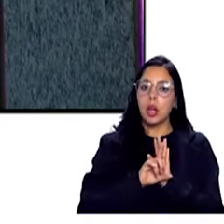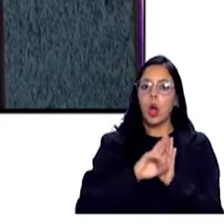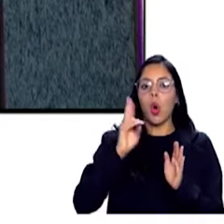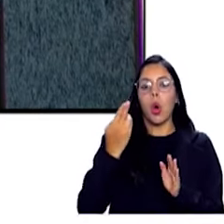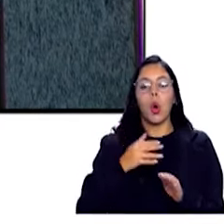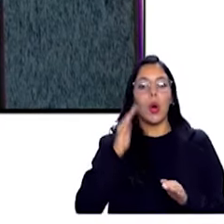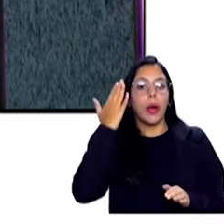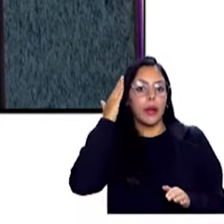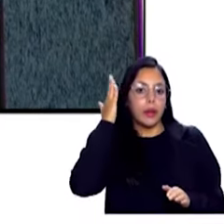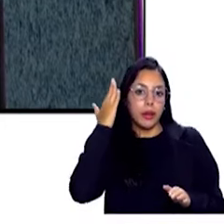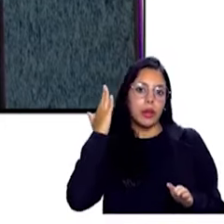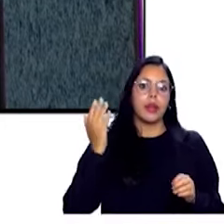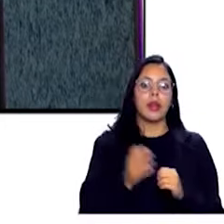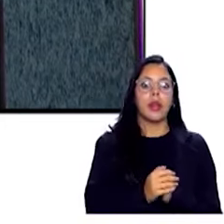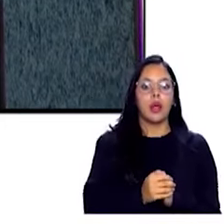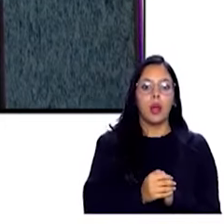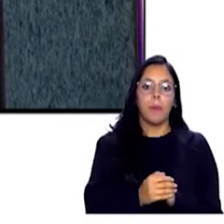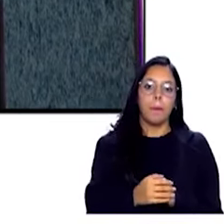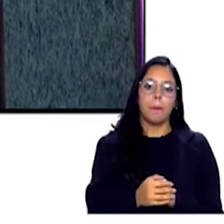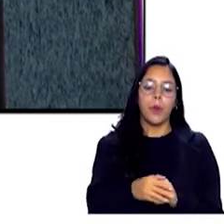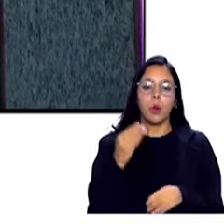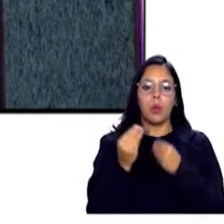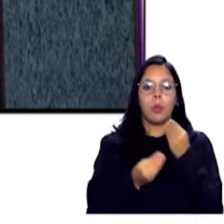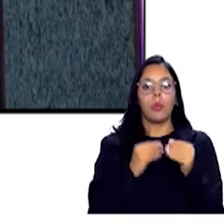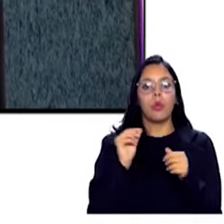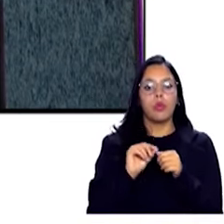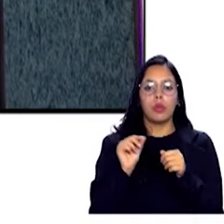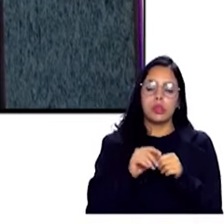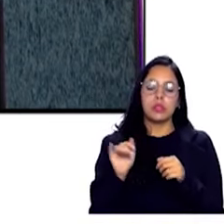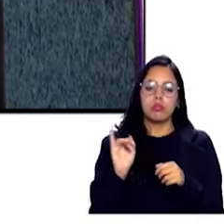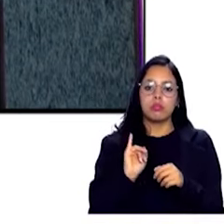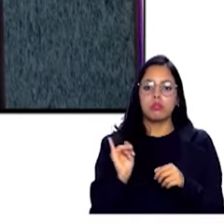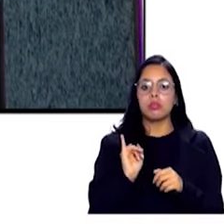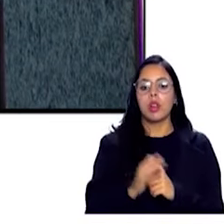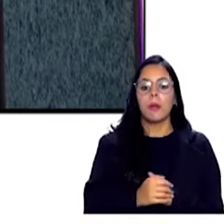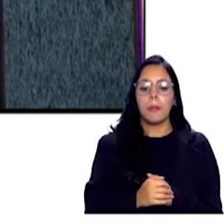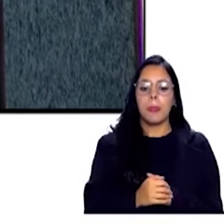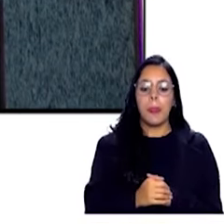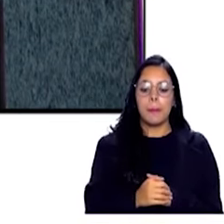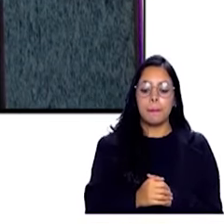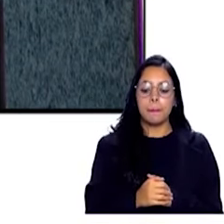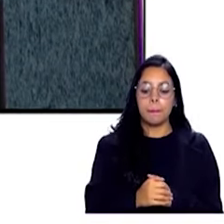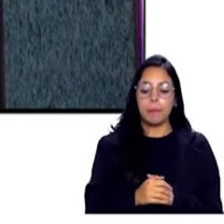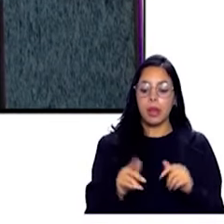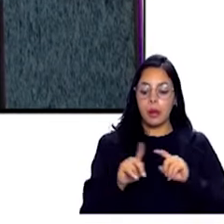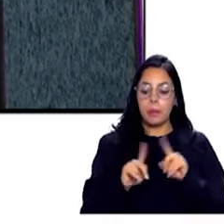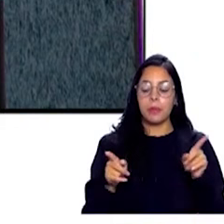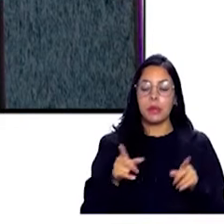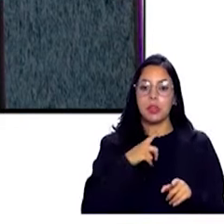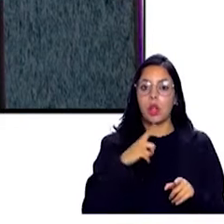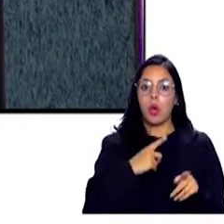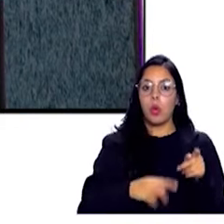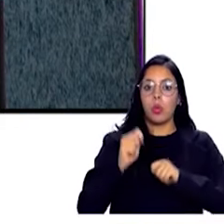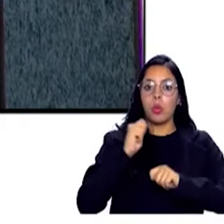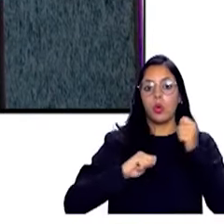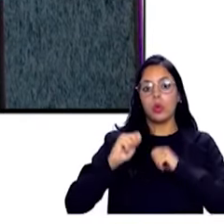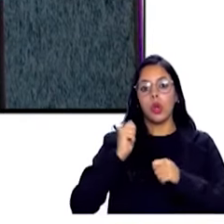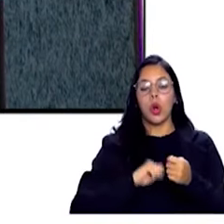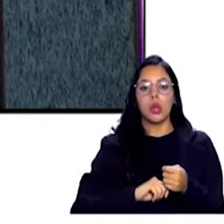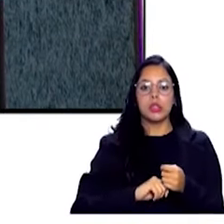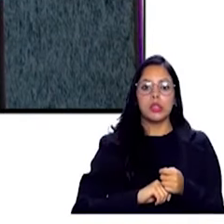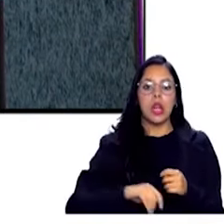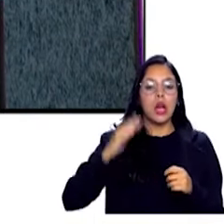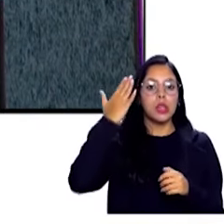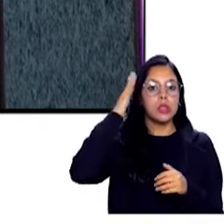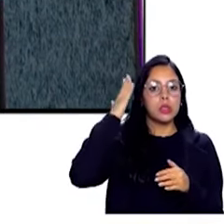Norma interpretação como você faz na Itália mas ao ao controlar a constitucionalidade da interpretação